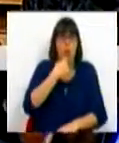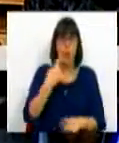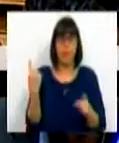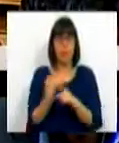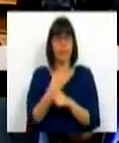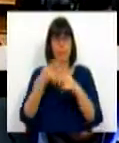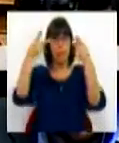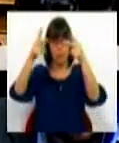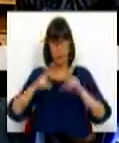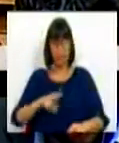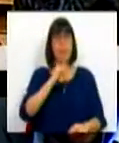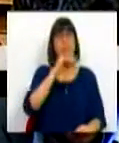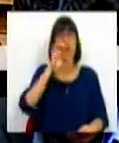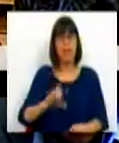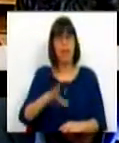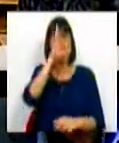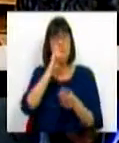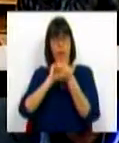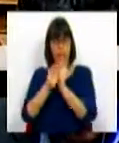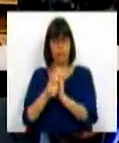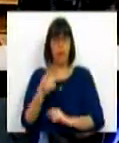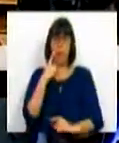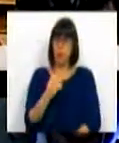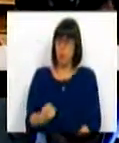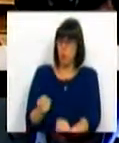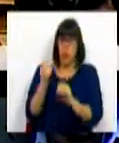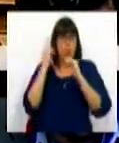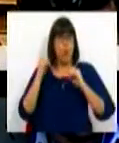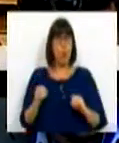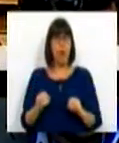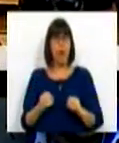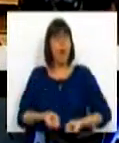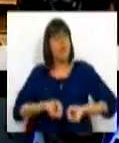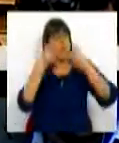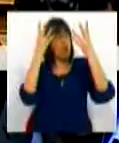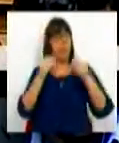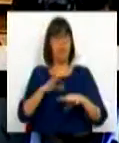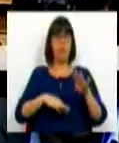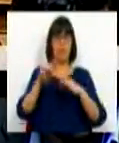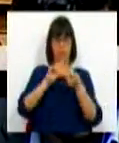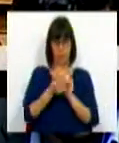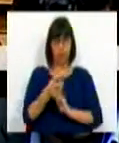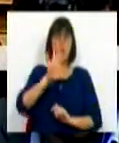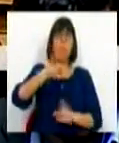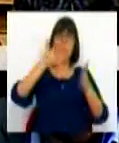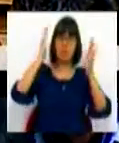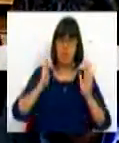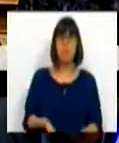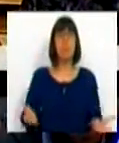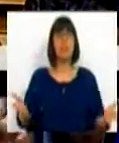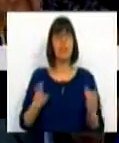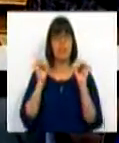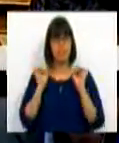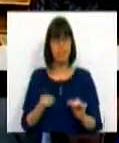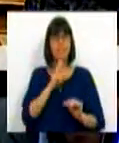Tanta baixa de IRC, um governo reformista como nunca se havia visto, que finalmente tinha feito as reformas que o país precisava.